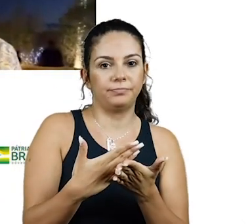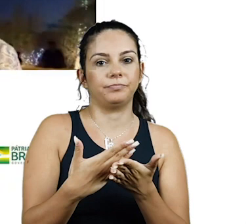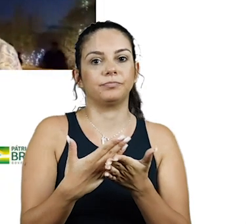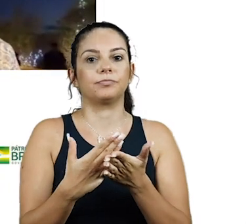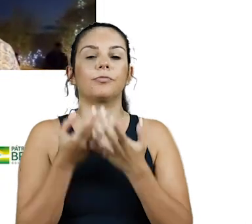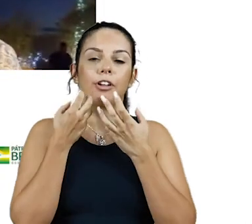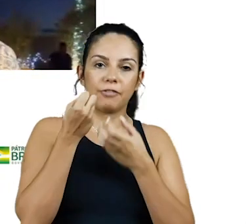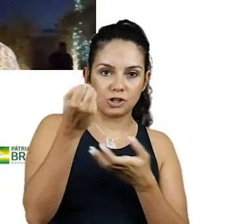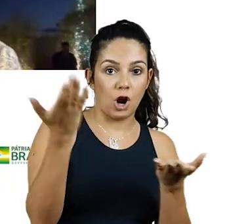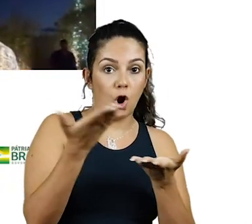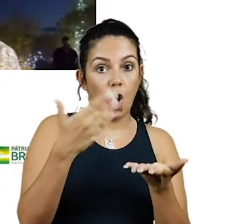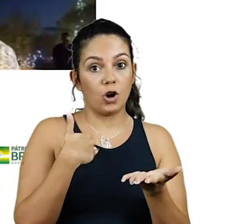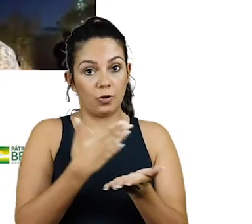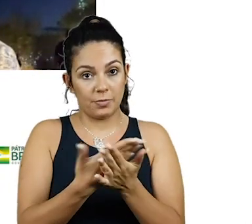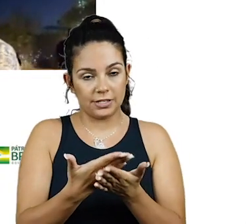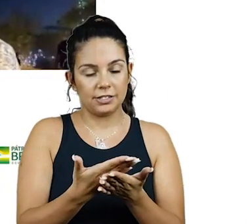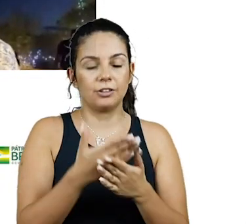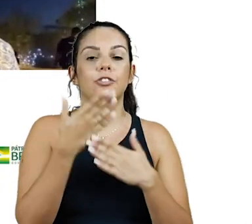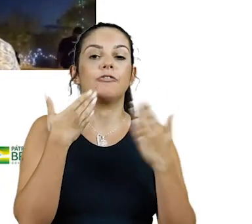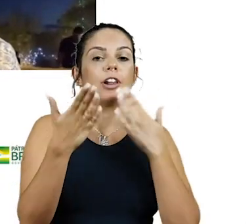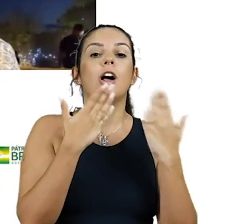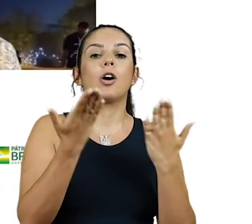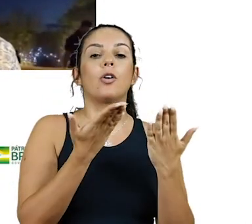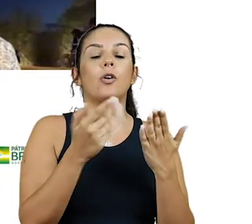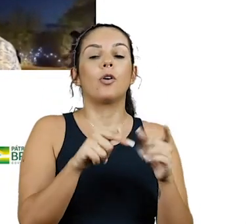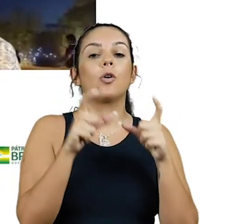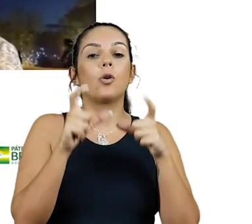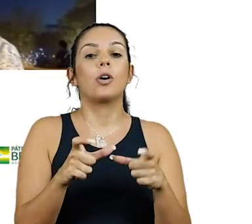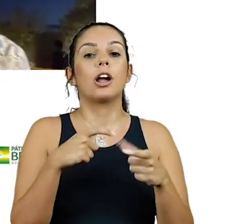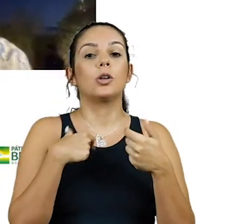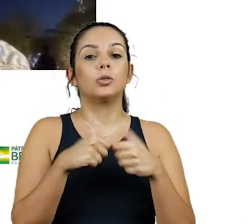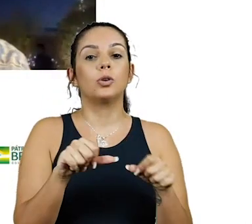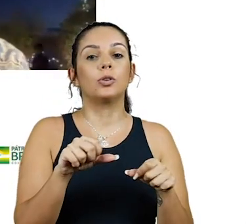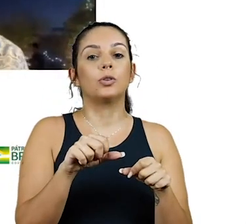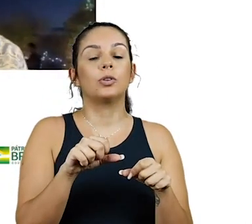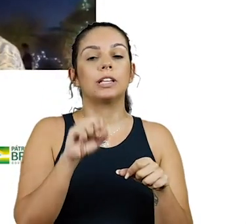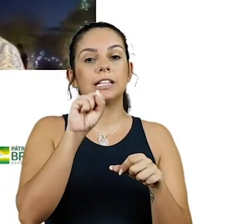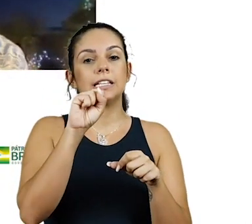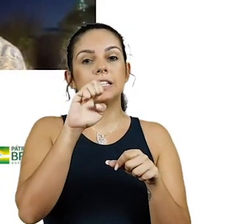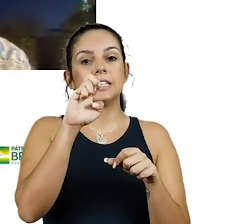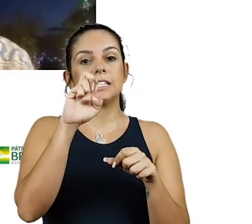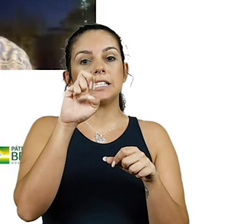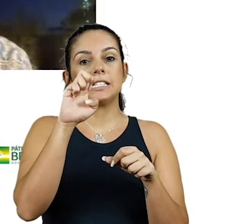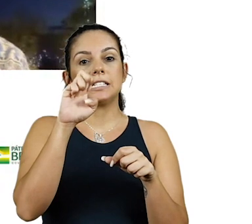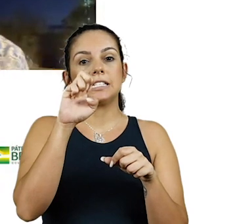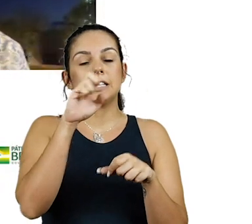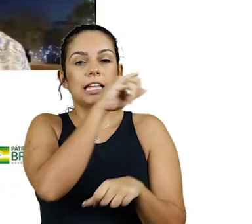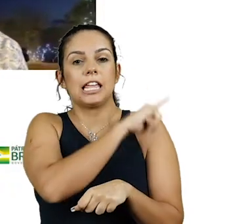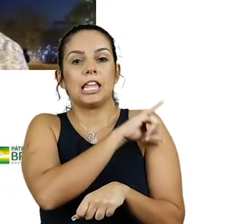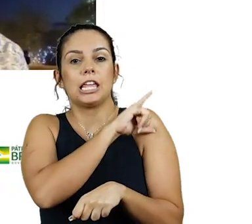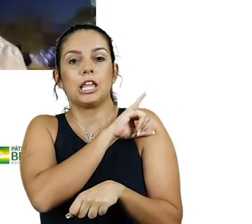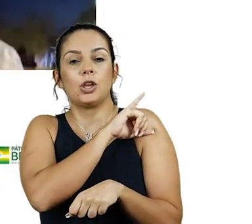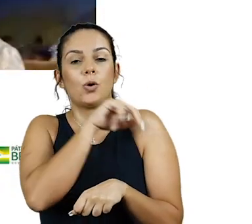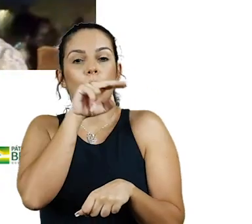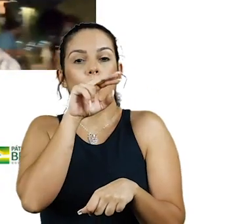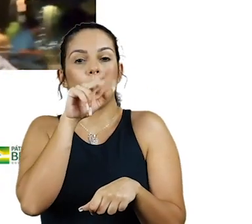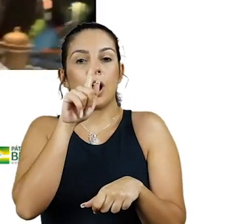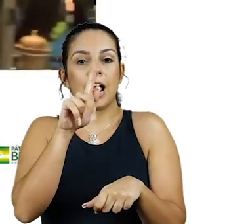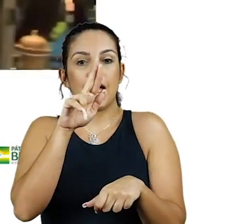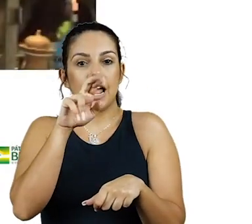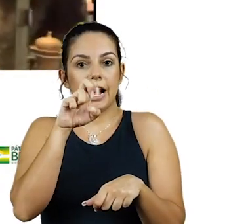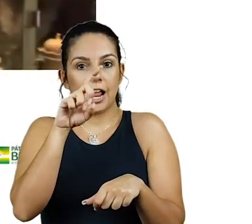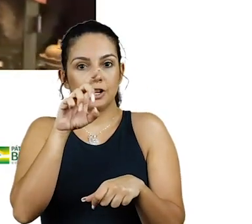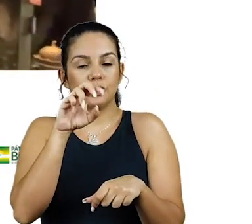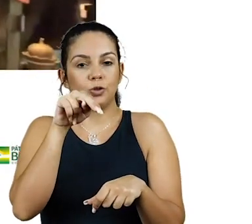a viajar. E eu estou falando contigo aqui do sertão do Rio Grande do Norte. Eu estou nesse